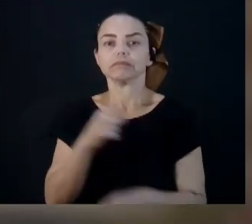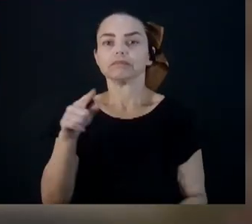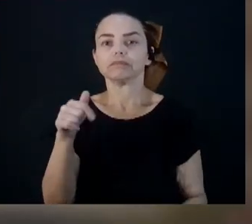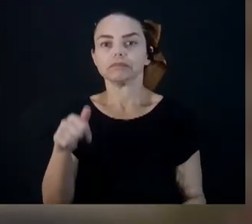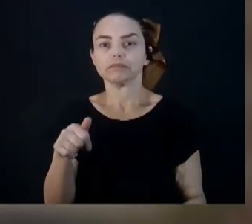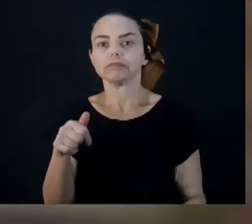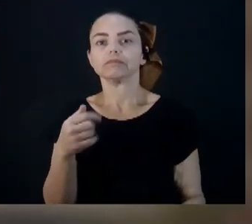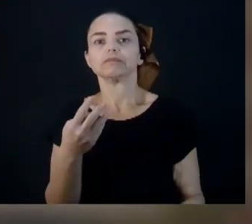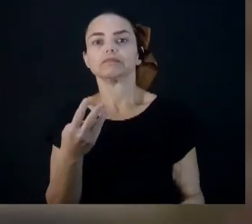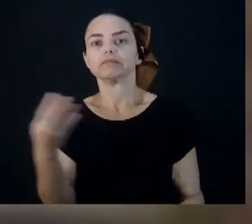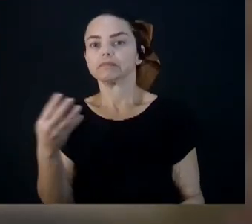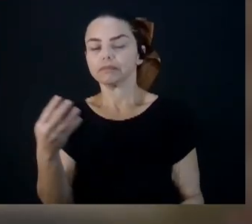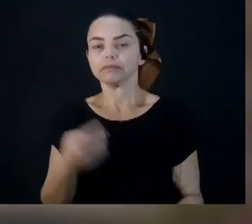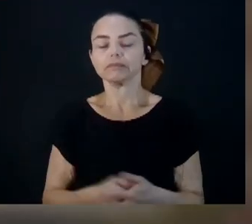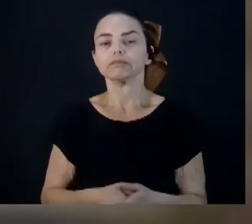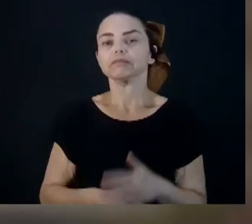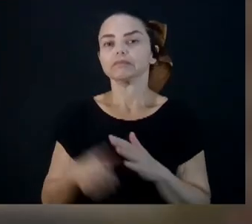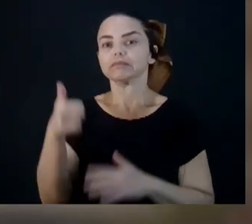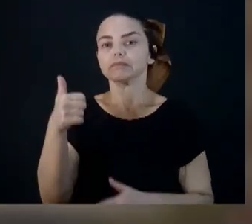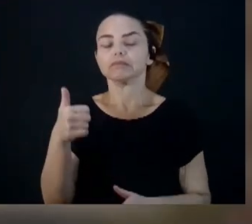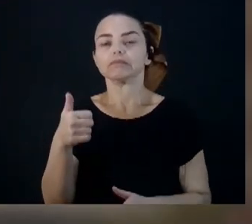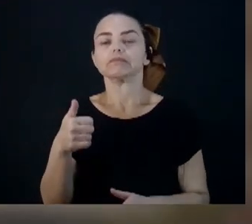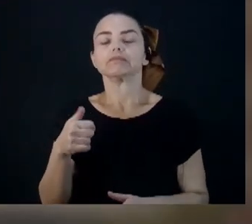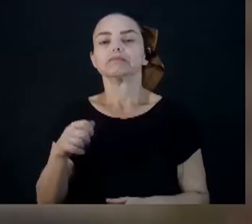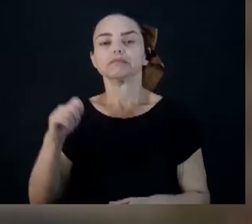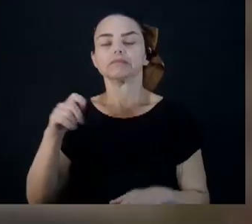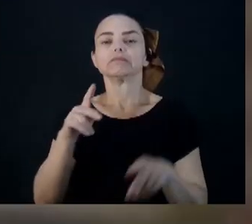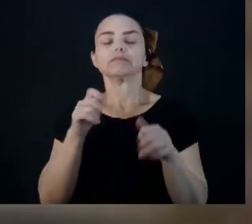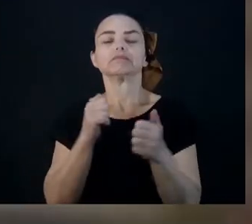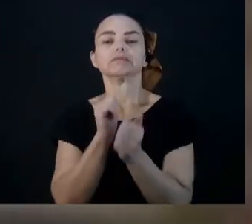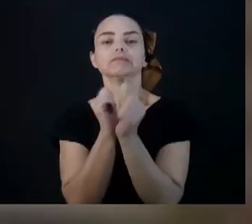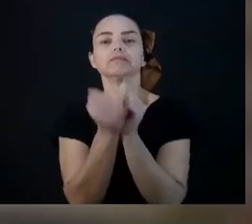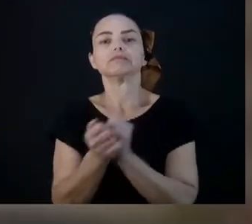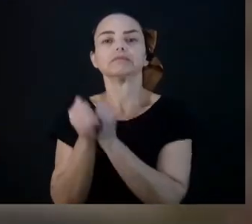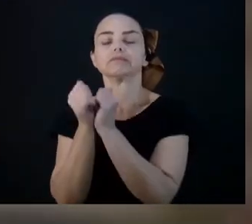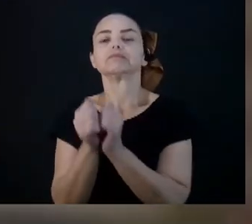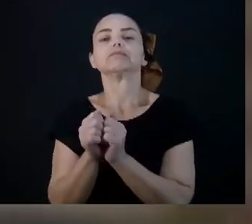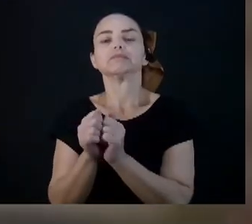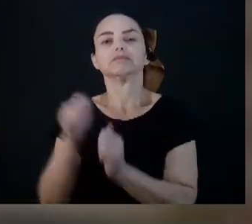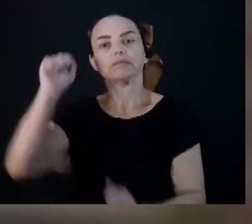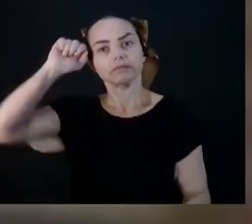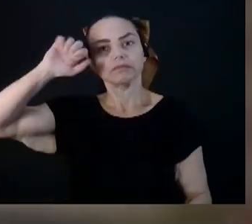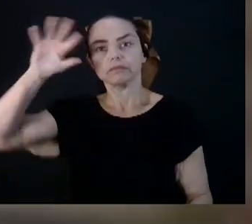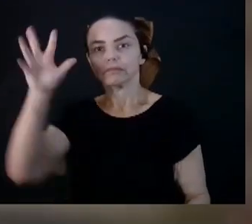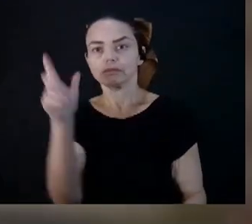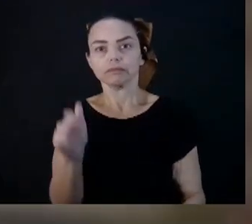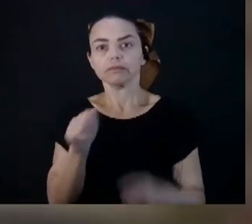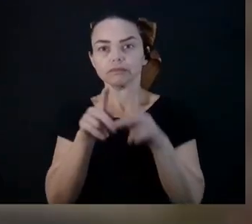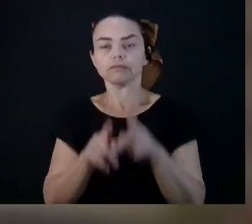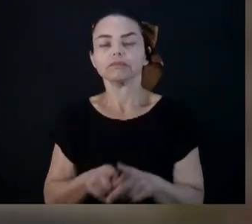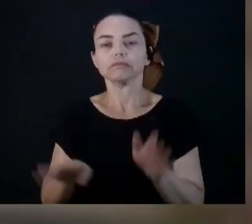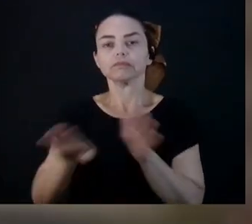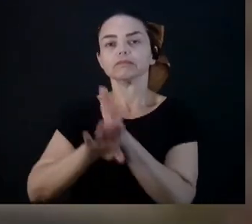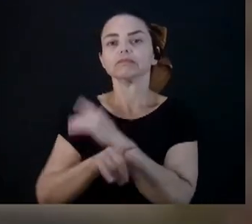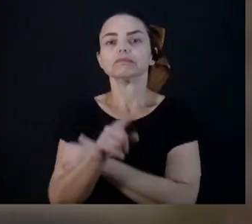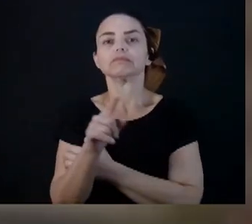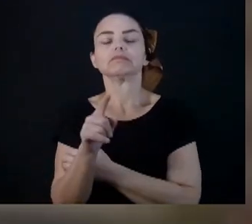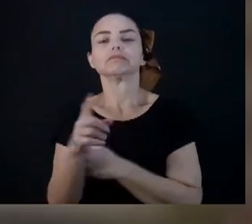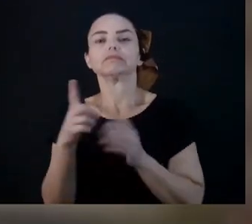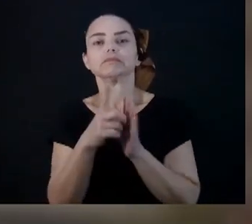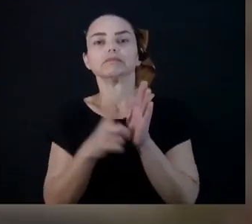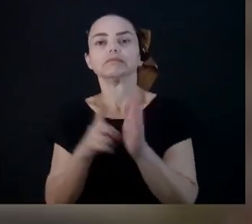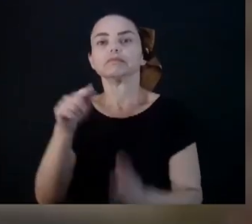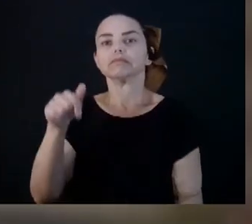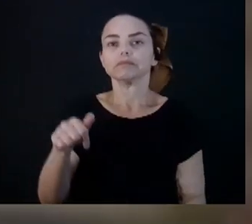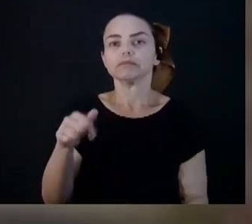1744. Os primeiros africanos escravizados chegaram à cidade no final da década de